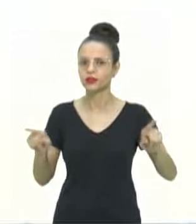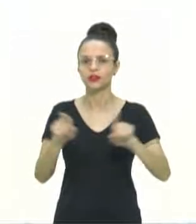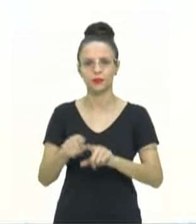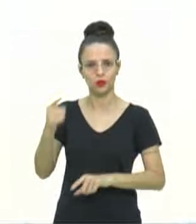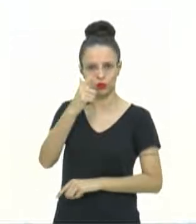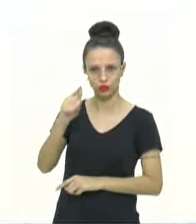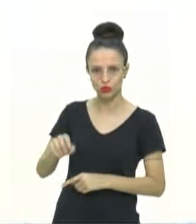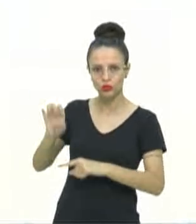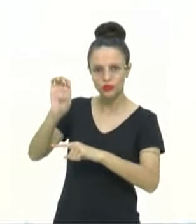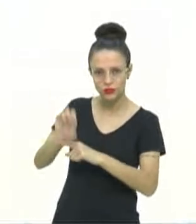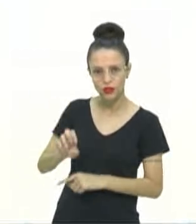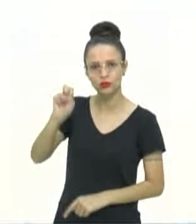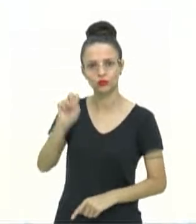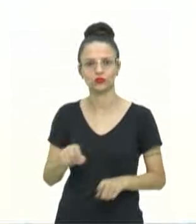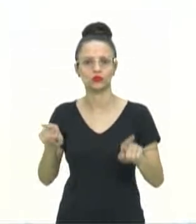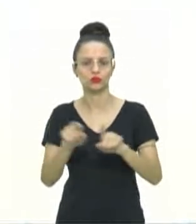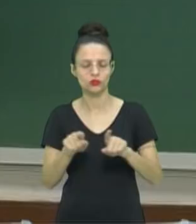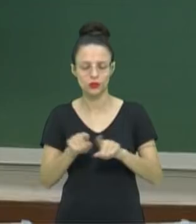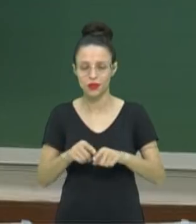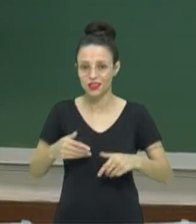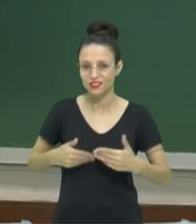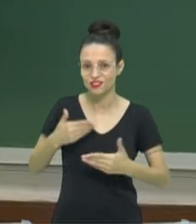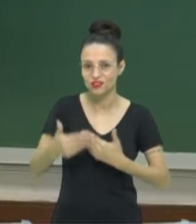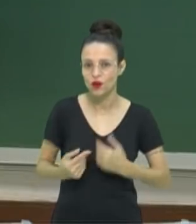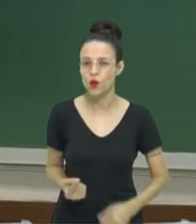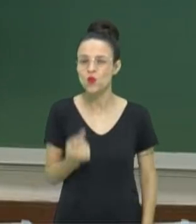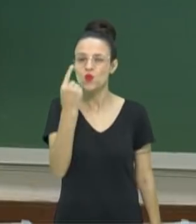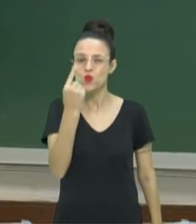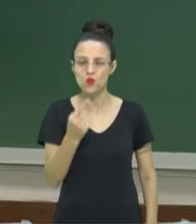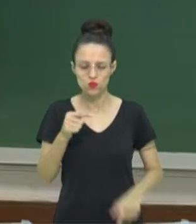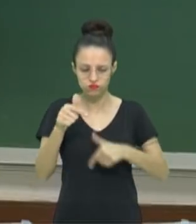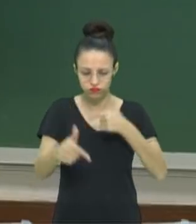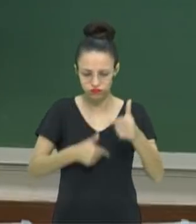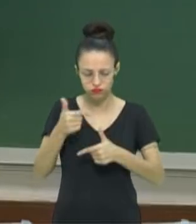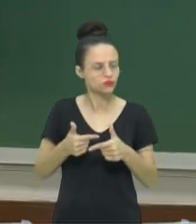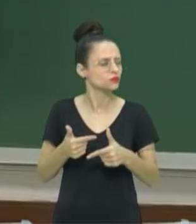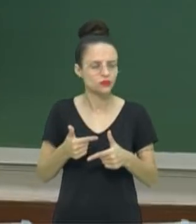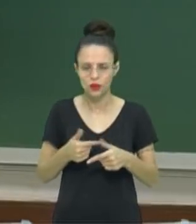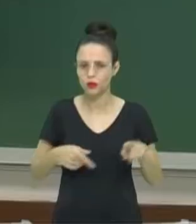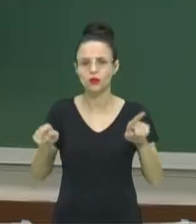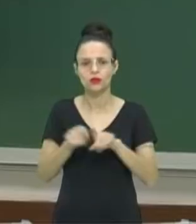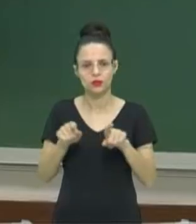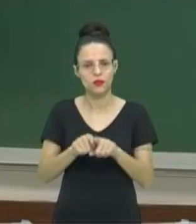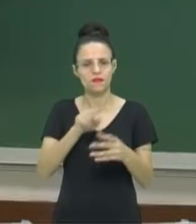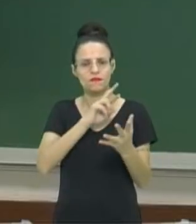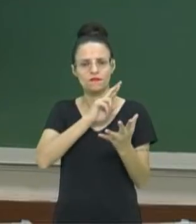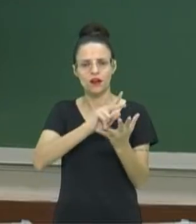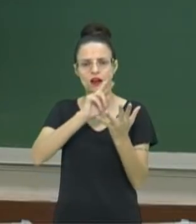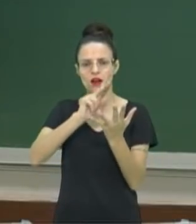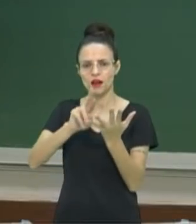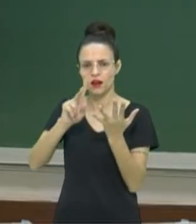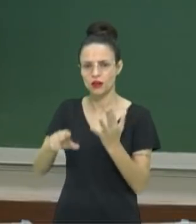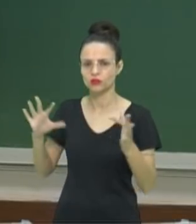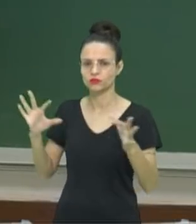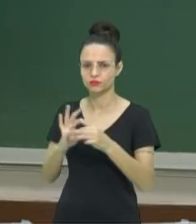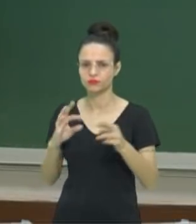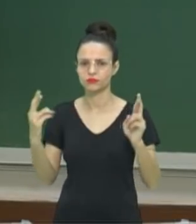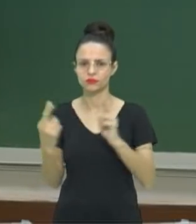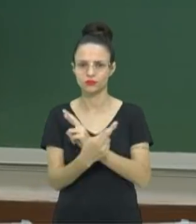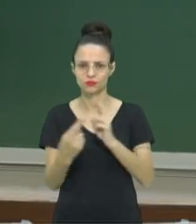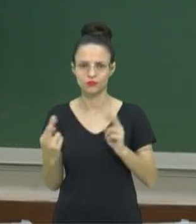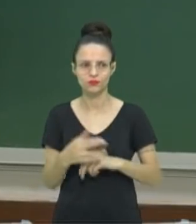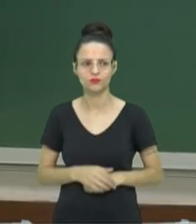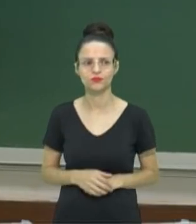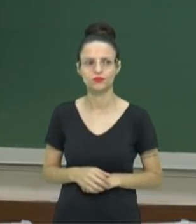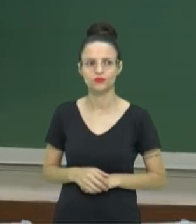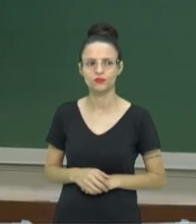outros estados da região sul. Não desenvolve somente um tipo de atividade, mas tem vários ali relacionados, né?